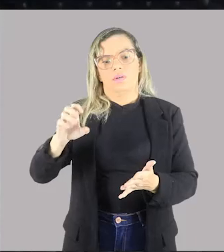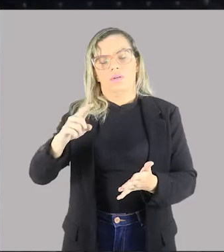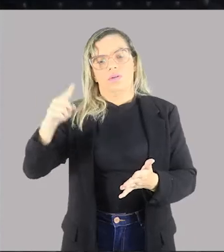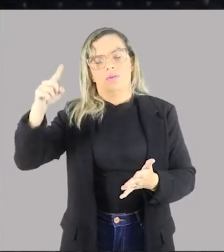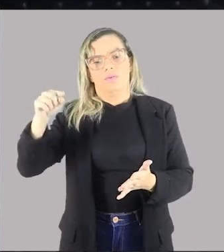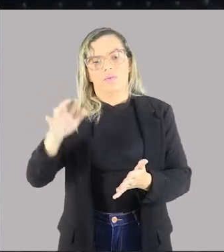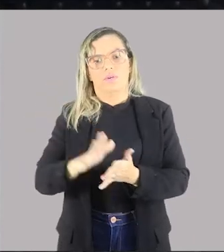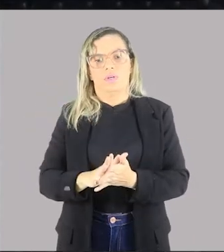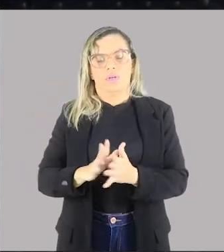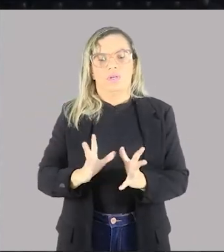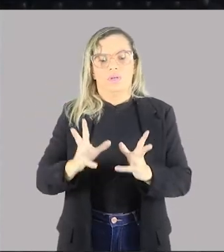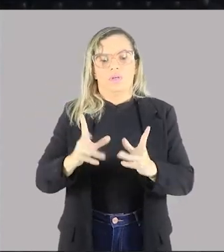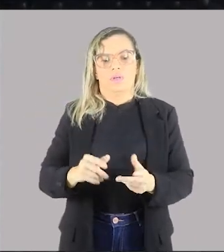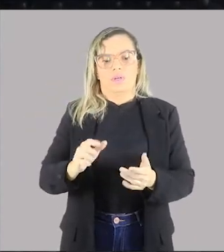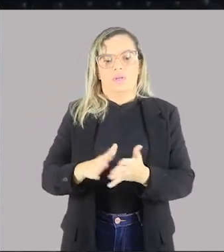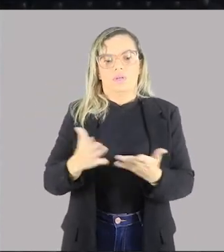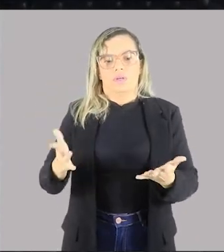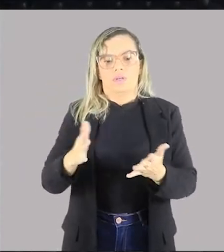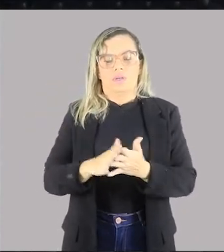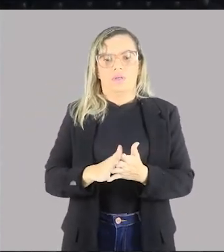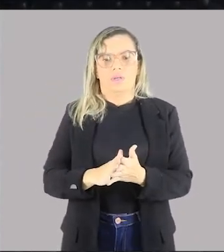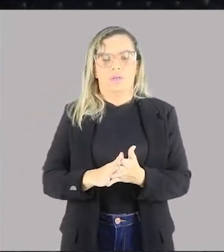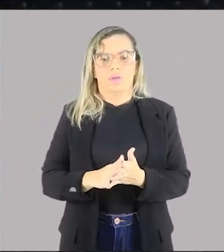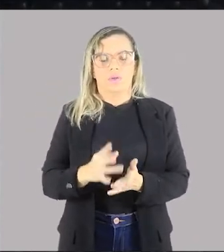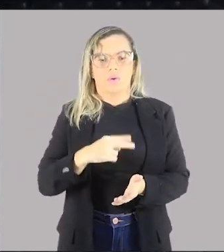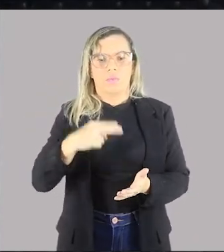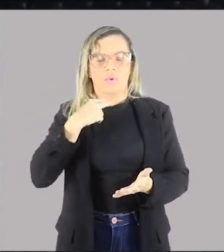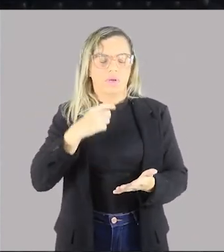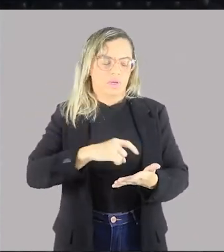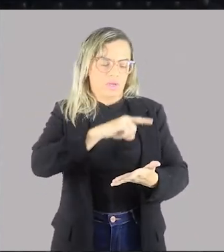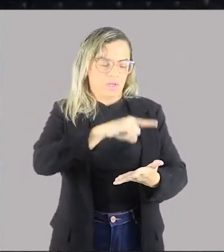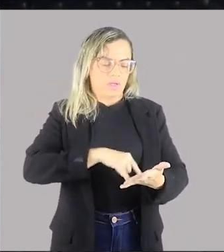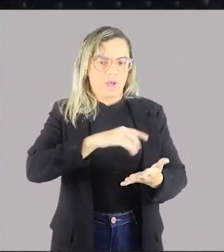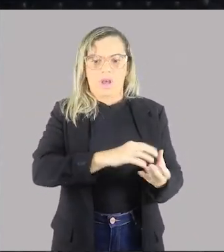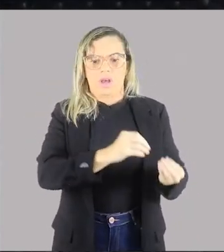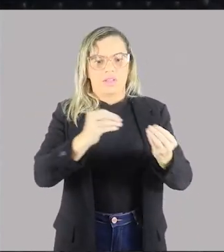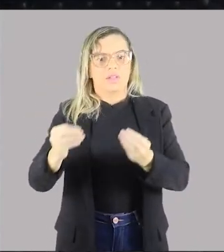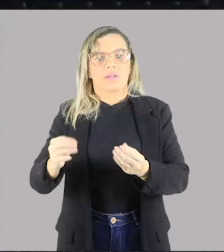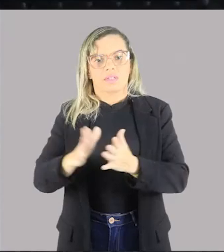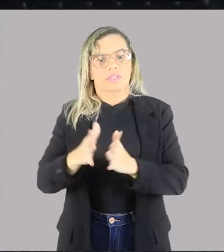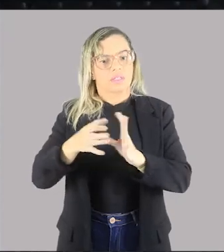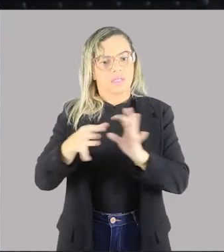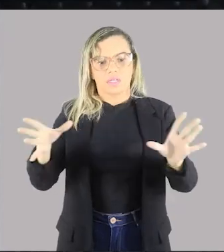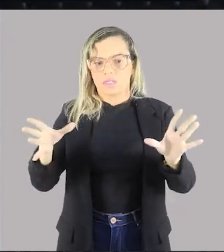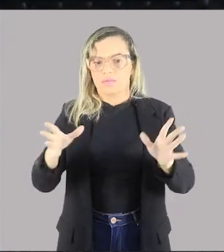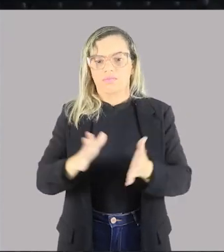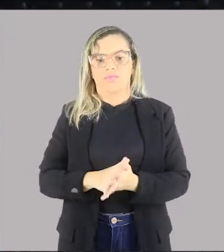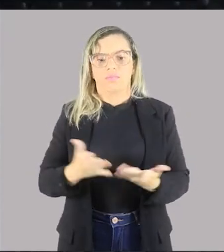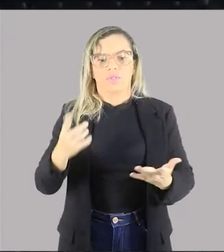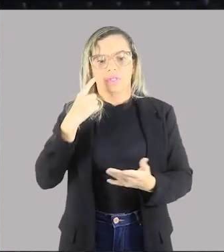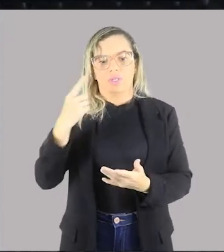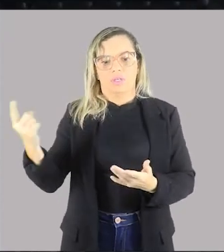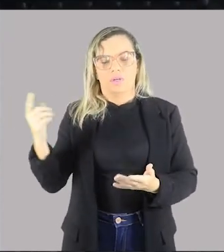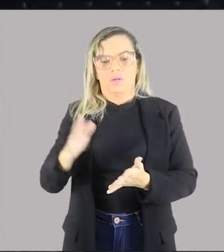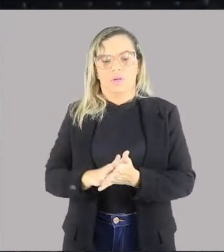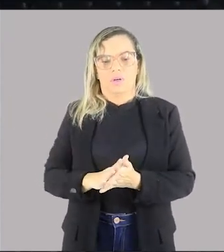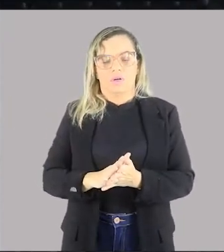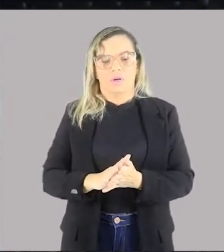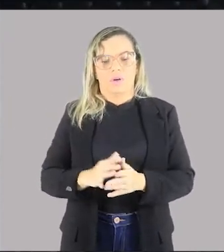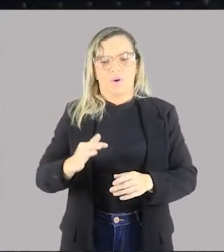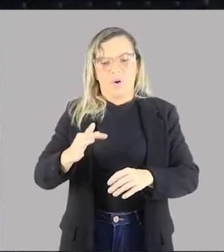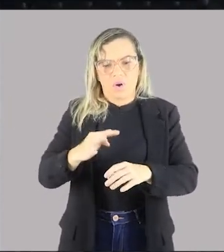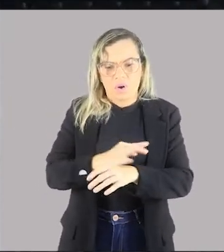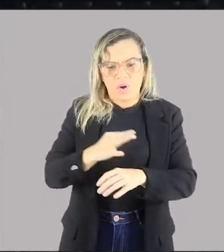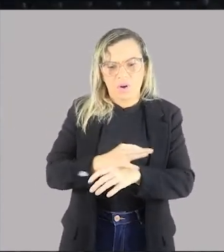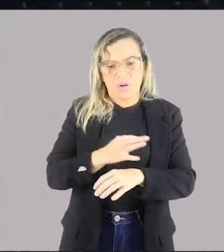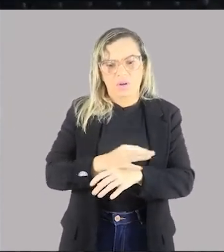não é possível que um servidor público diga que aquele documento não pode ser recebido. Perfeito? Opor resistência injustificada a andamento de processo.